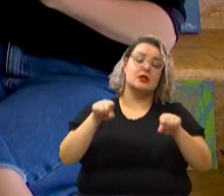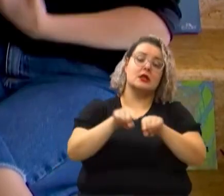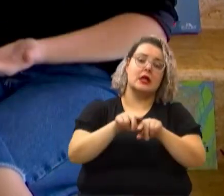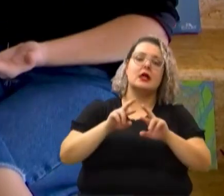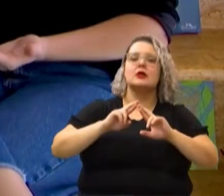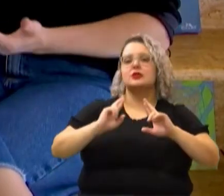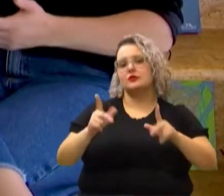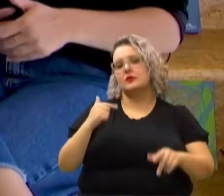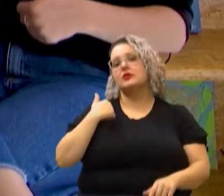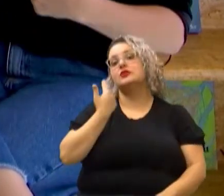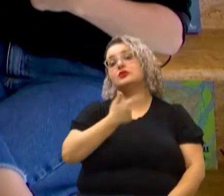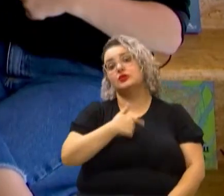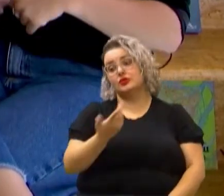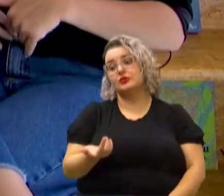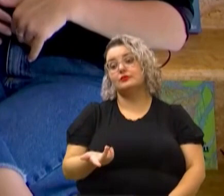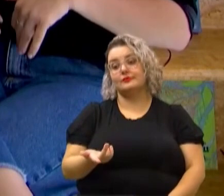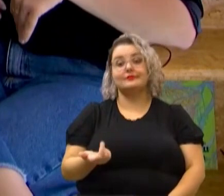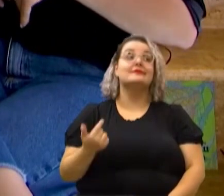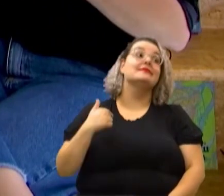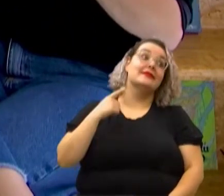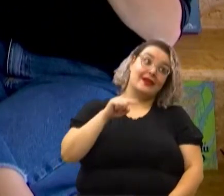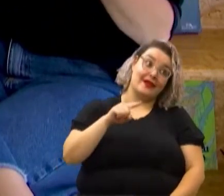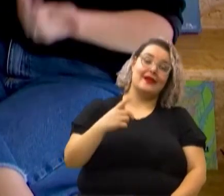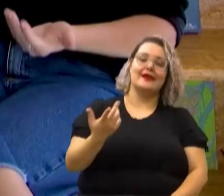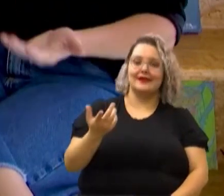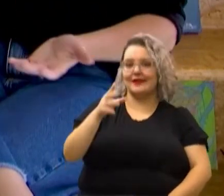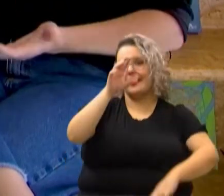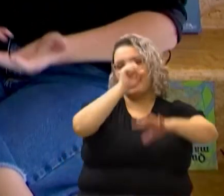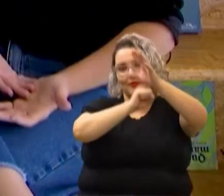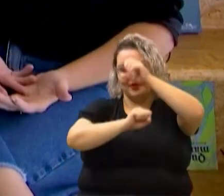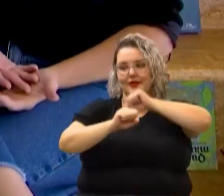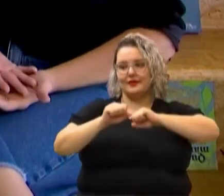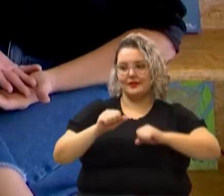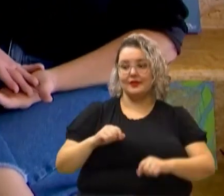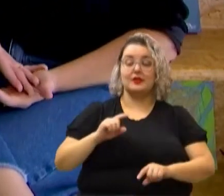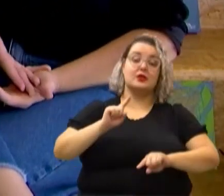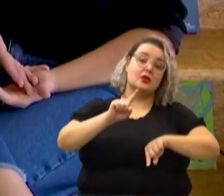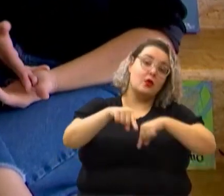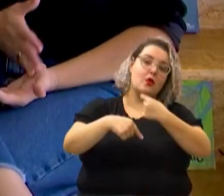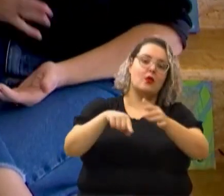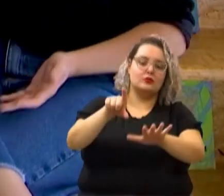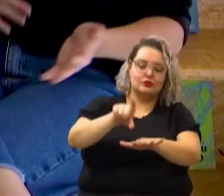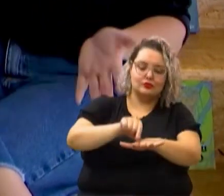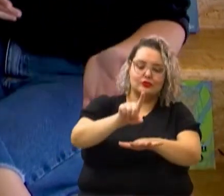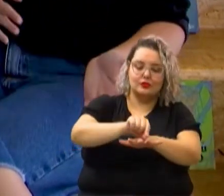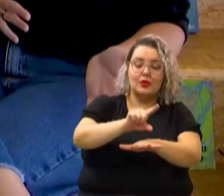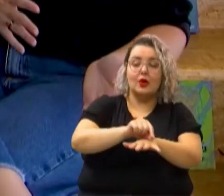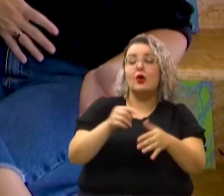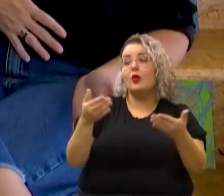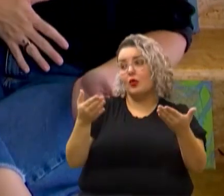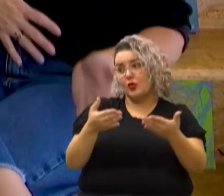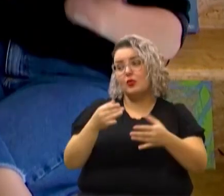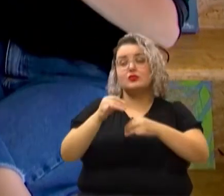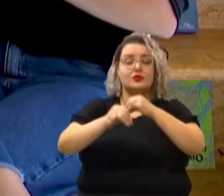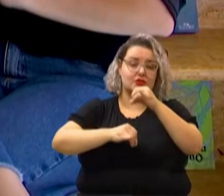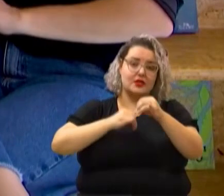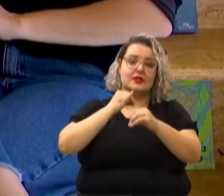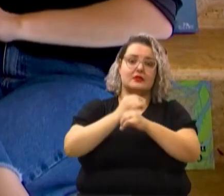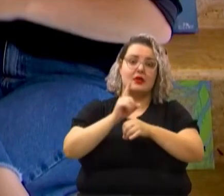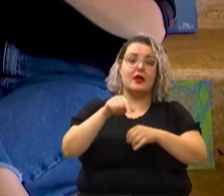é diferente da gente é que aprendeu que cresceu com outras opções hoje a internet